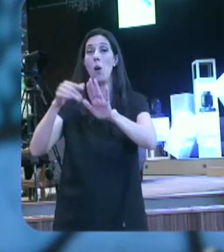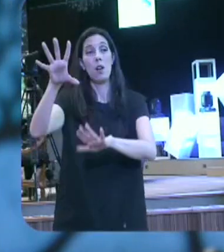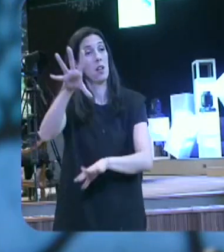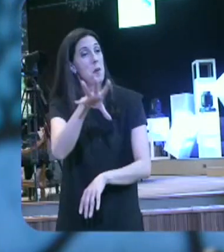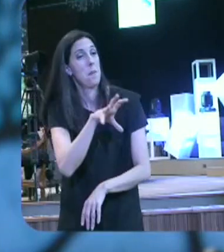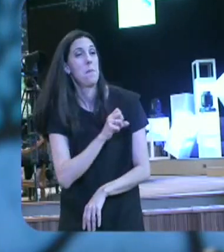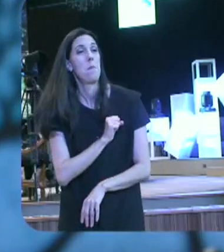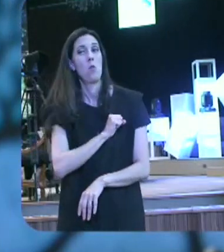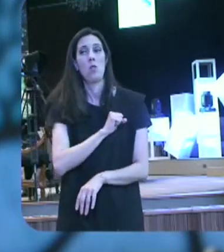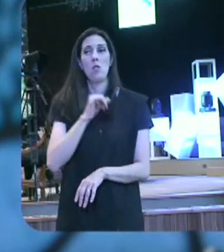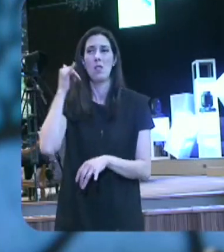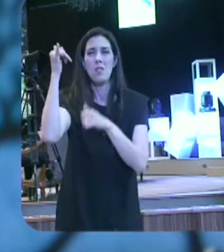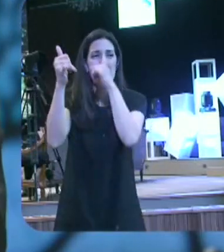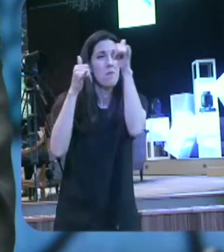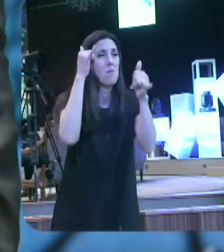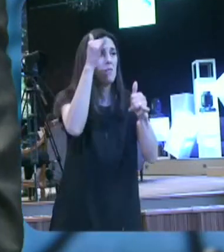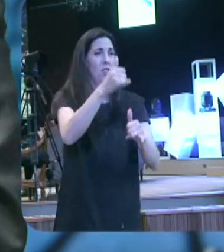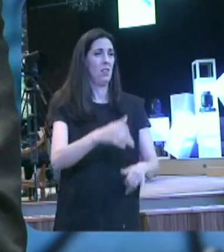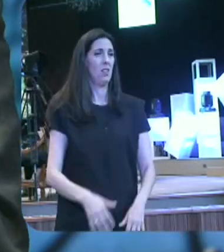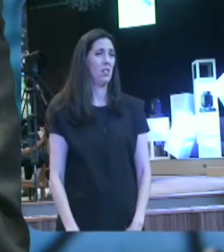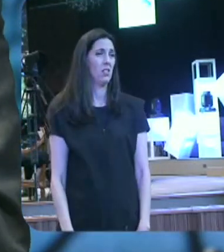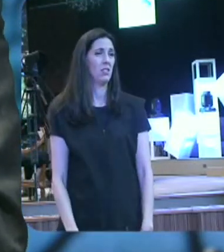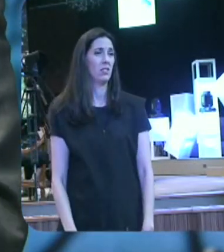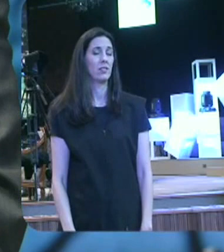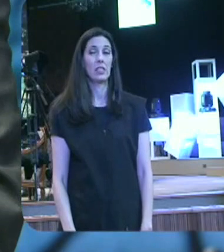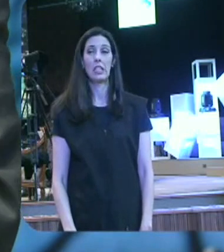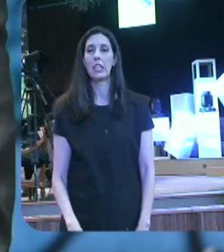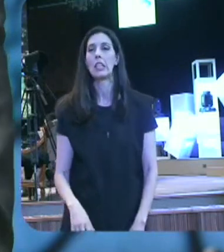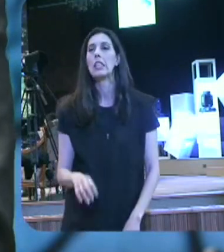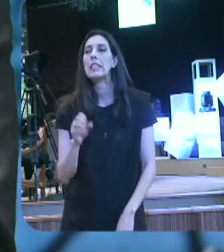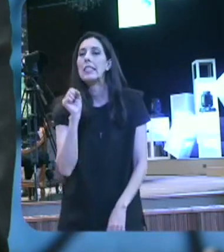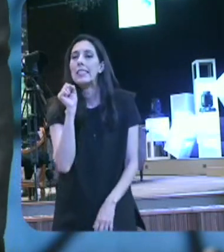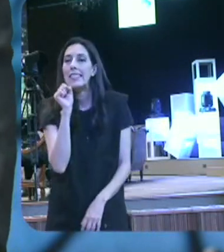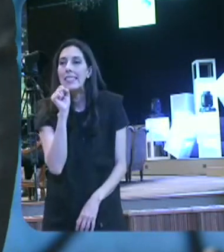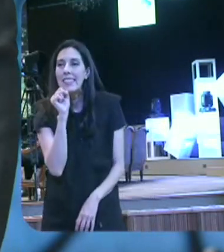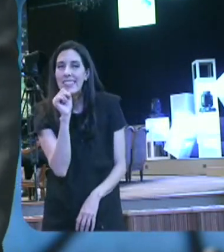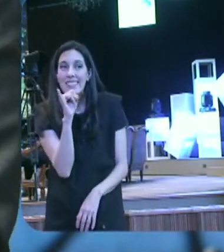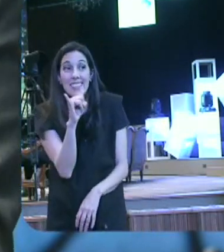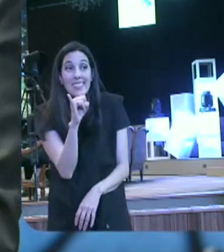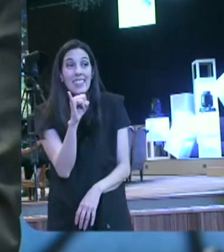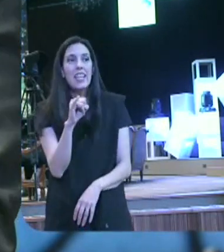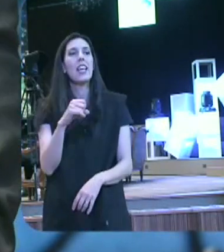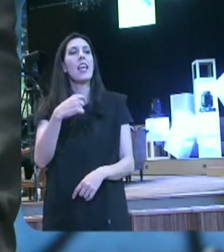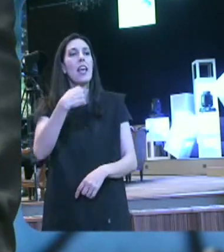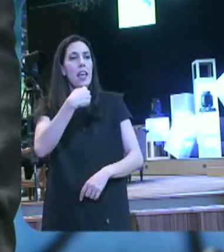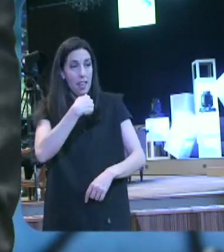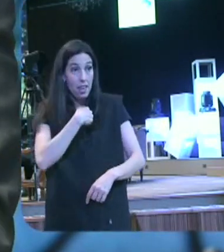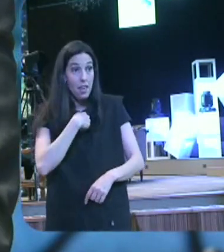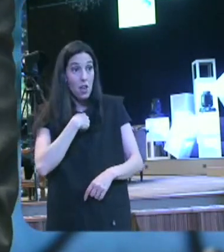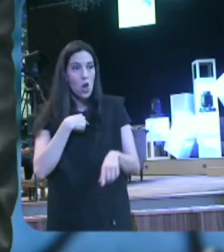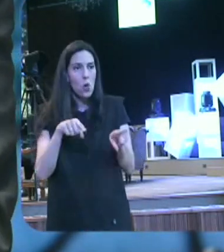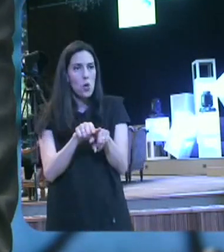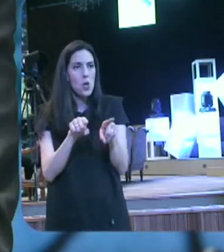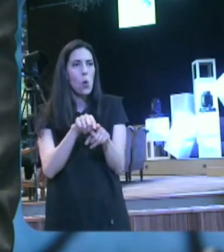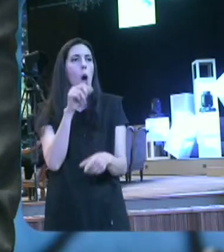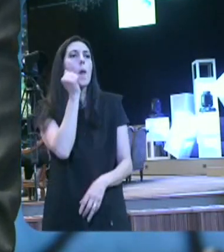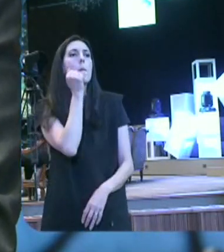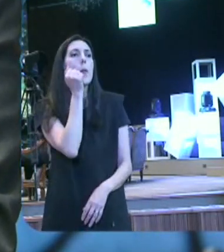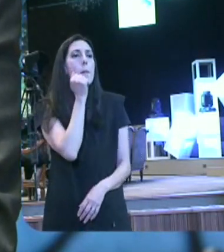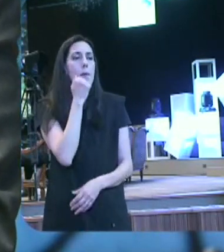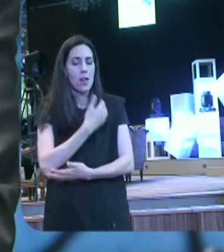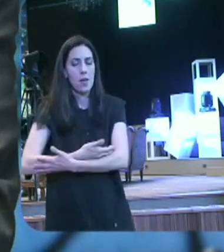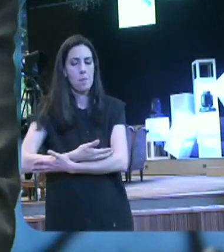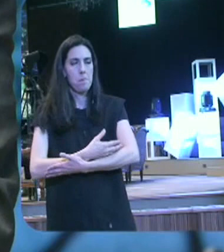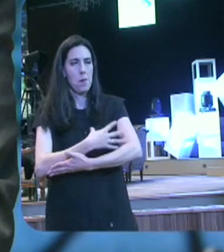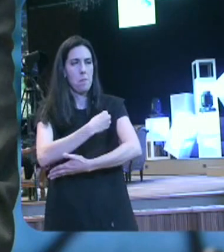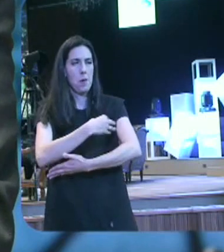criança que ainda mama, se aconchegue no meu peito e desfrute do